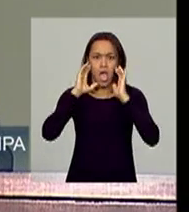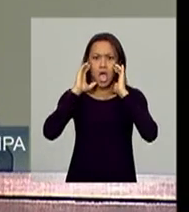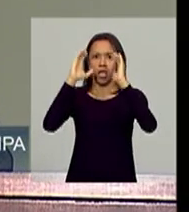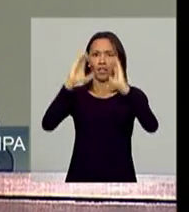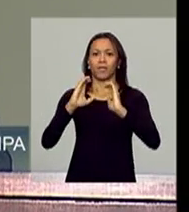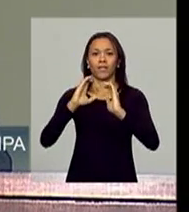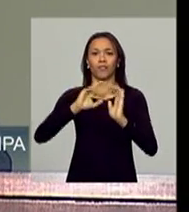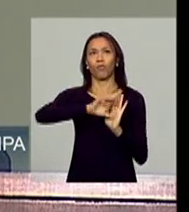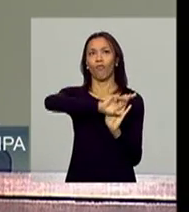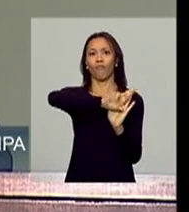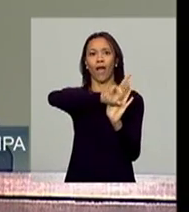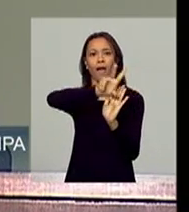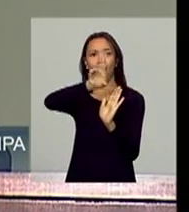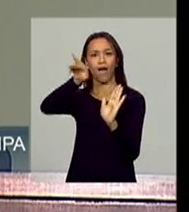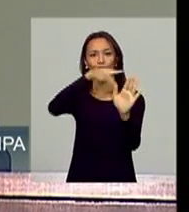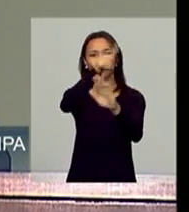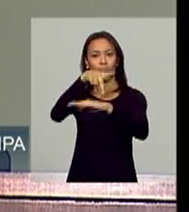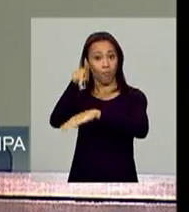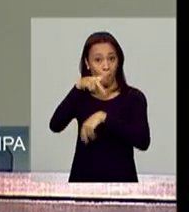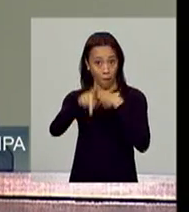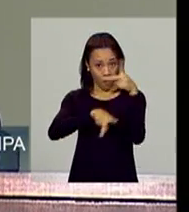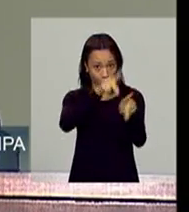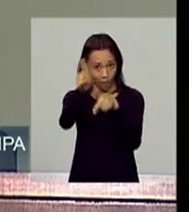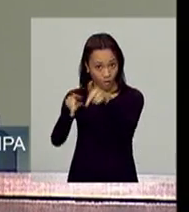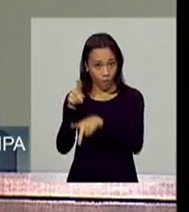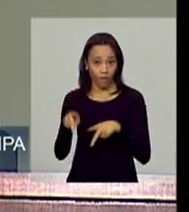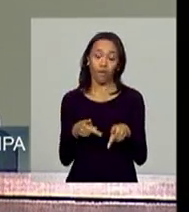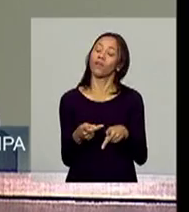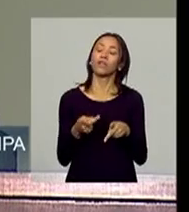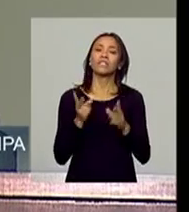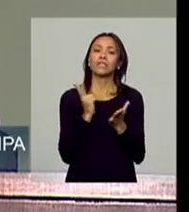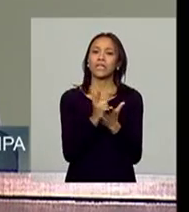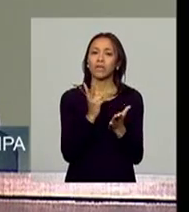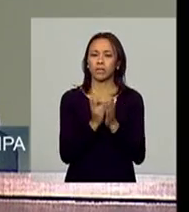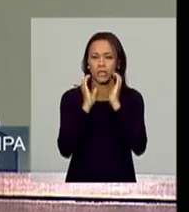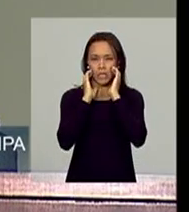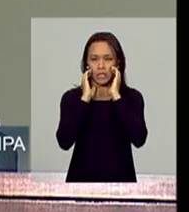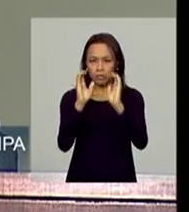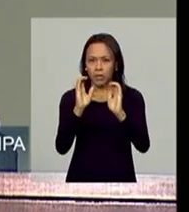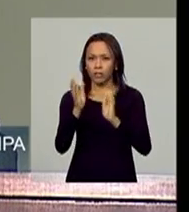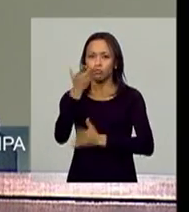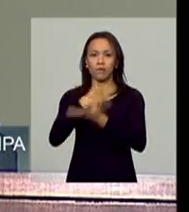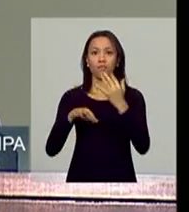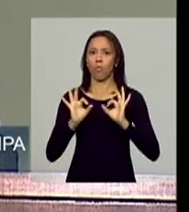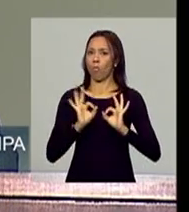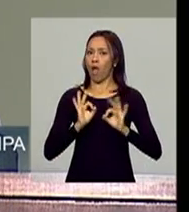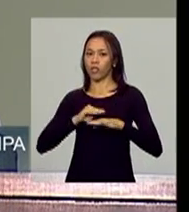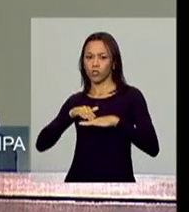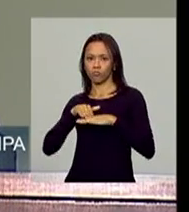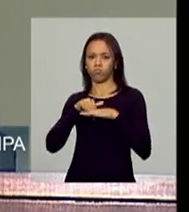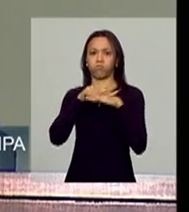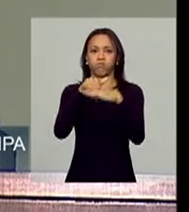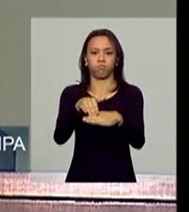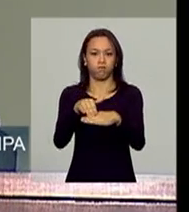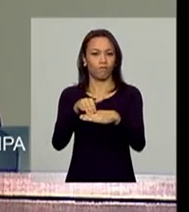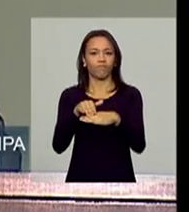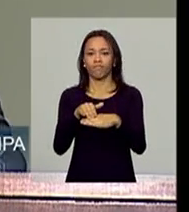muitos povos. Essa característica de respeito mútuo sem imposições